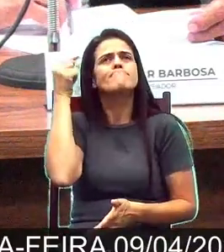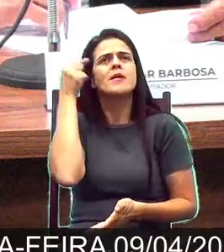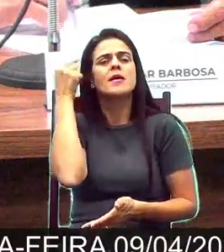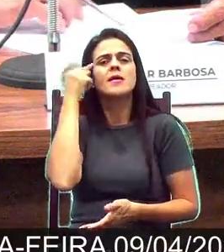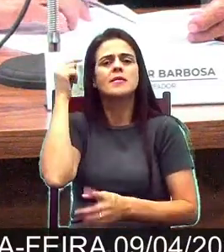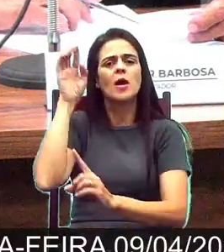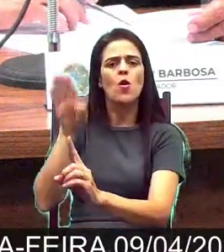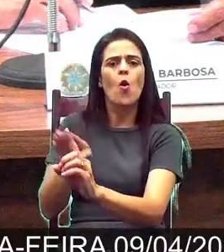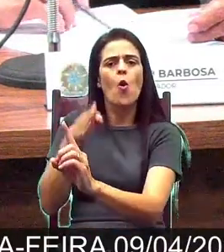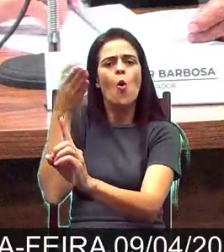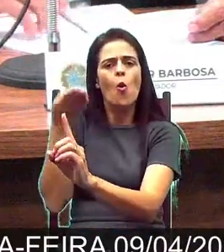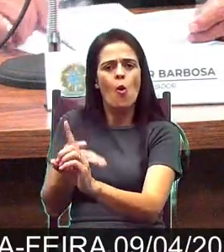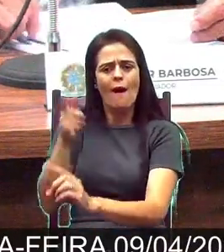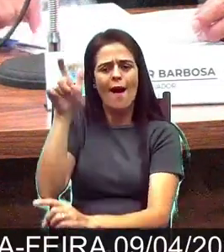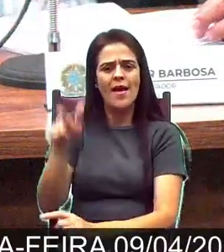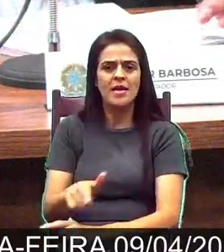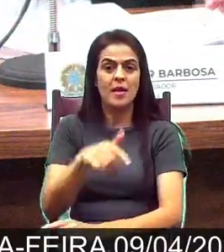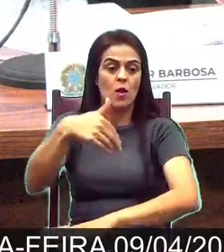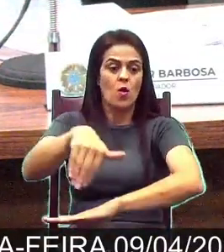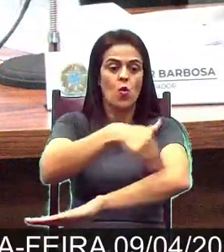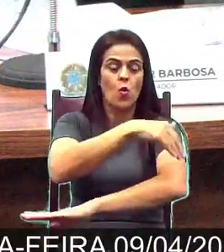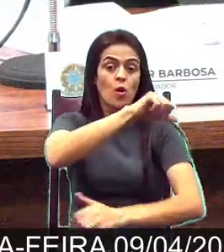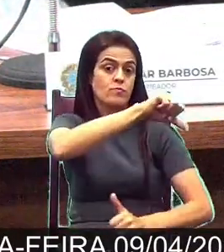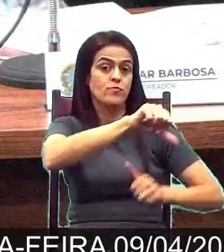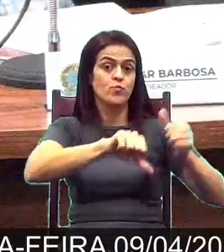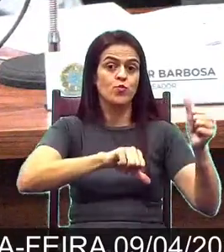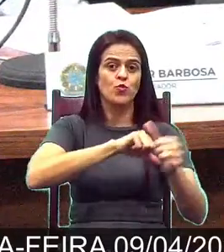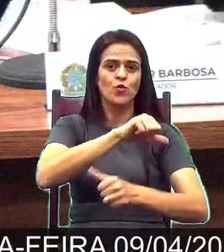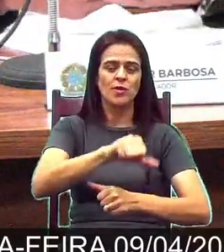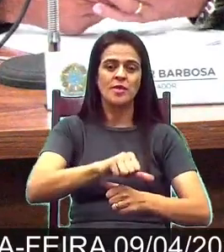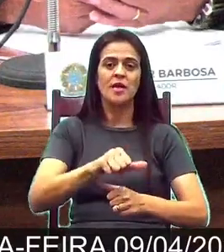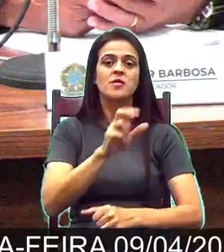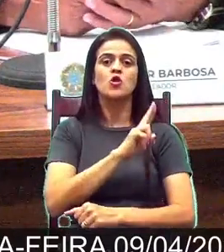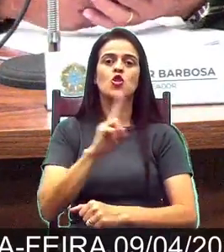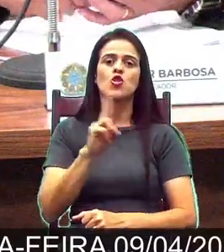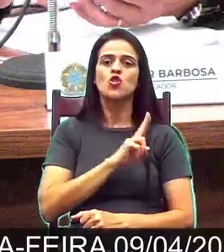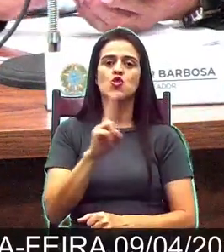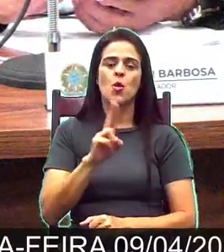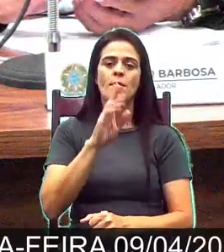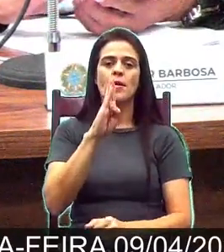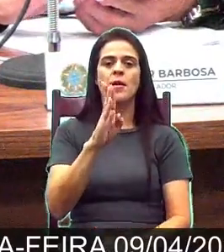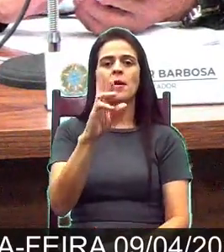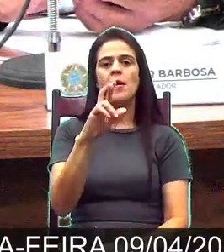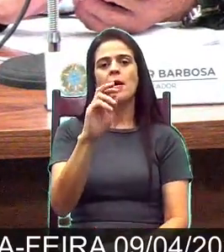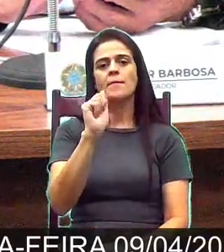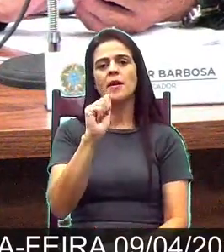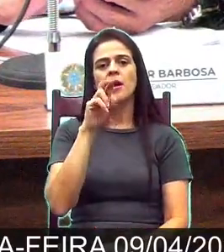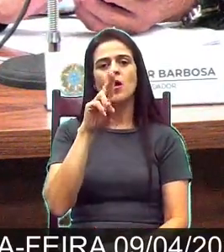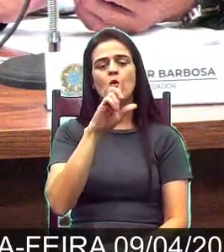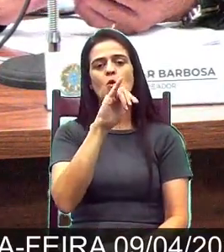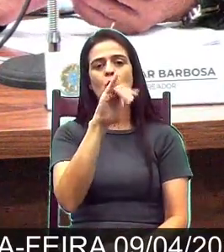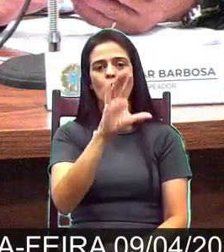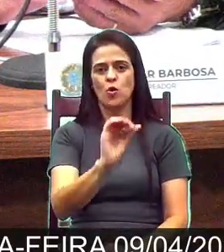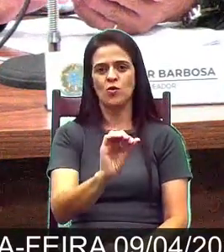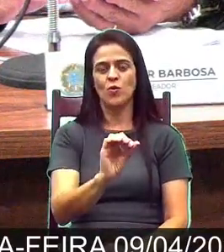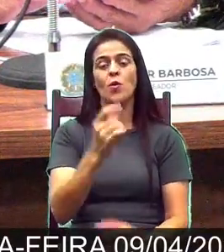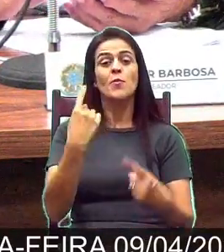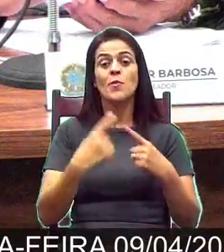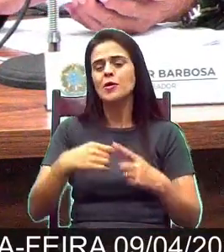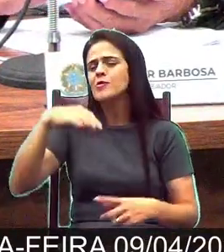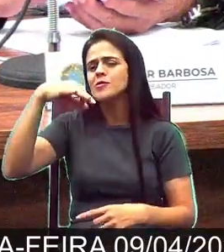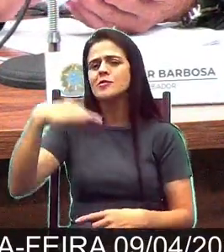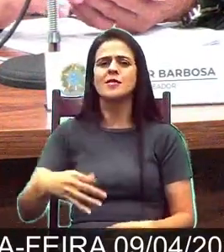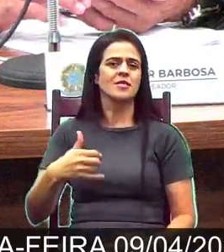viemos através dessa pedir que a rua B13 venha receber o nome de Braulio Raul Pires de Oliveira, feito este que terá